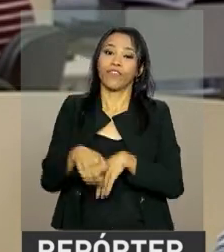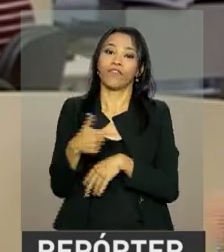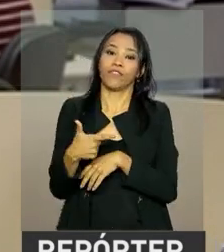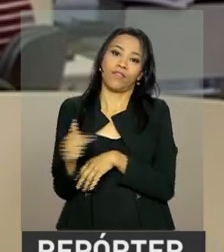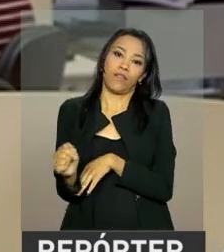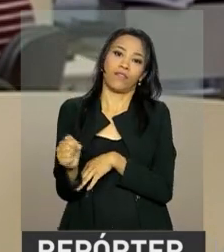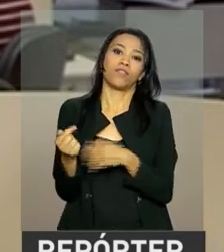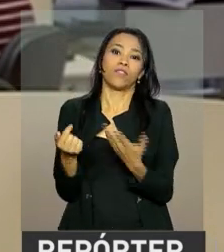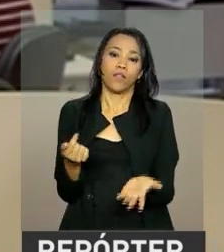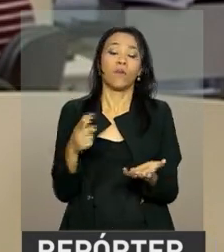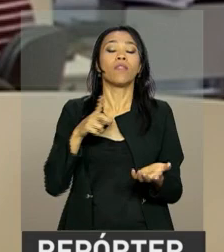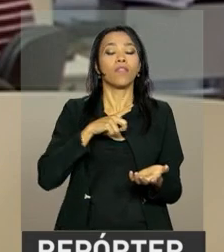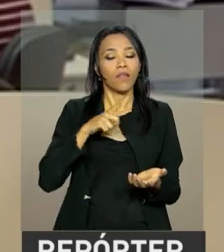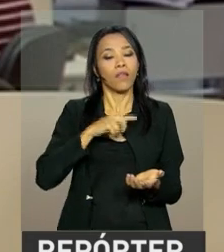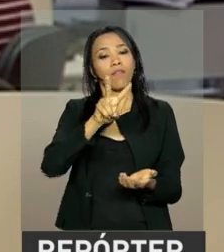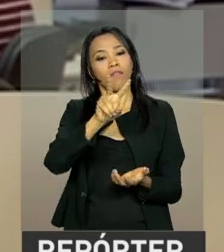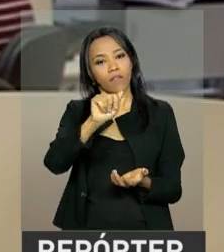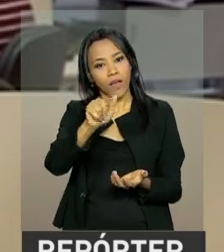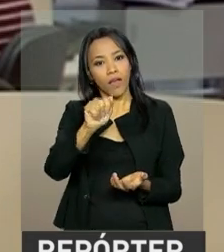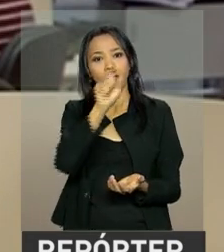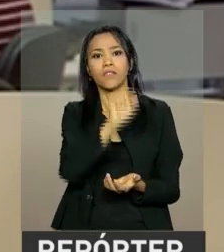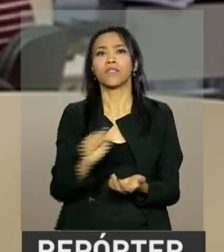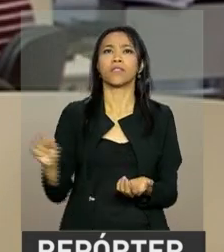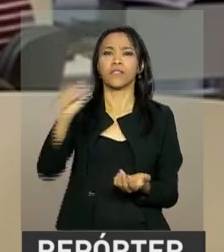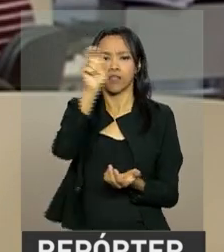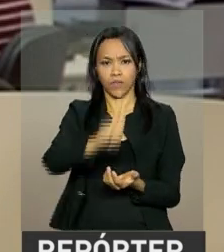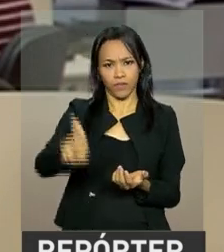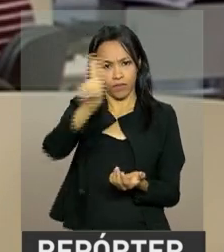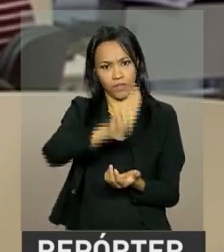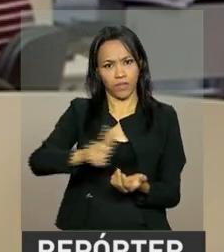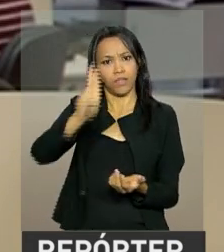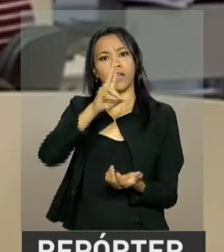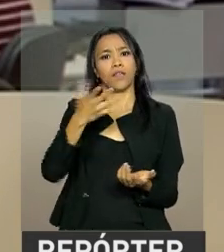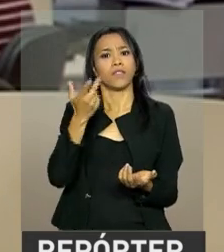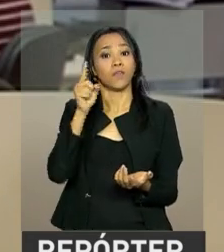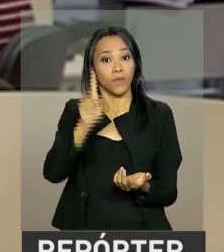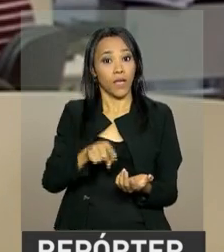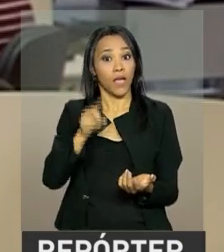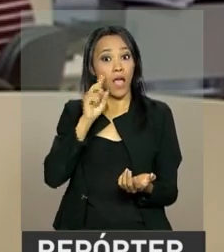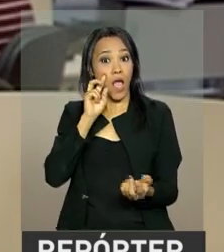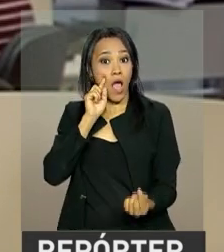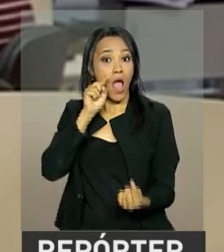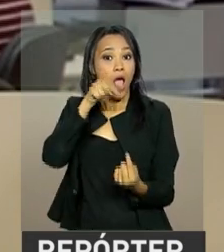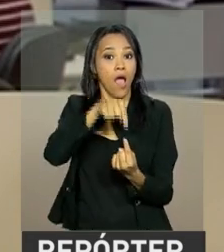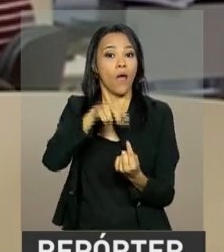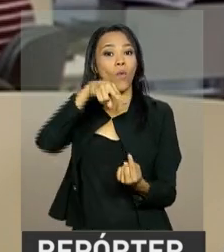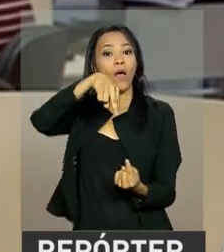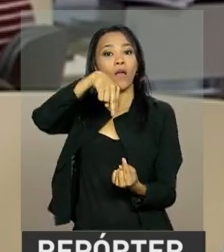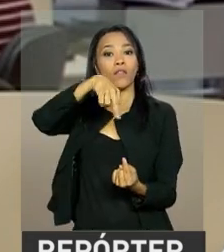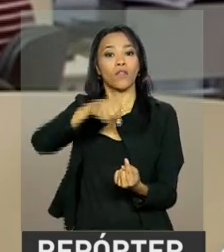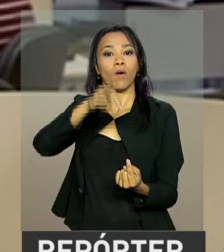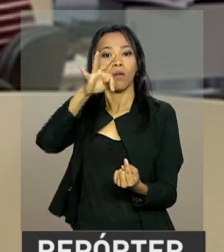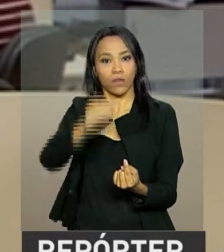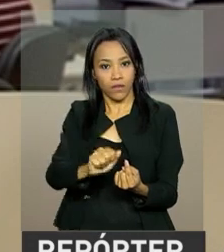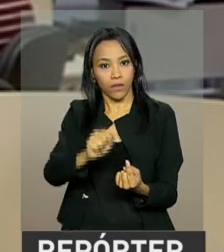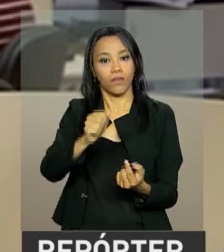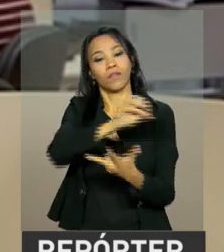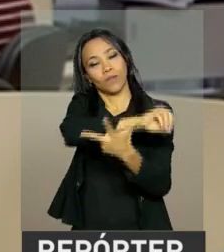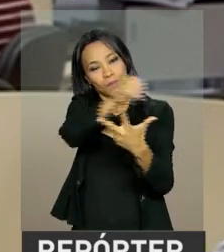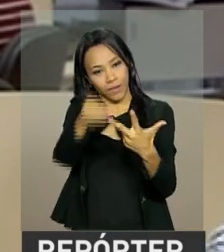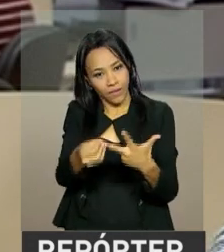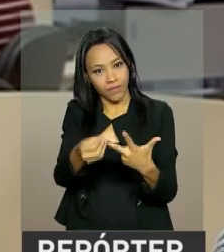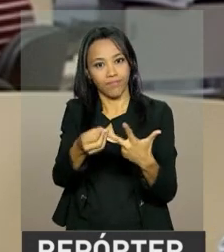szu oferece vagas em instituições públicas de ensino superior com base na nota do Exame Nacional do Ensino Médio